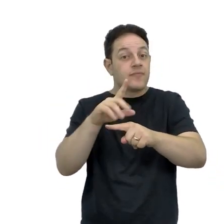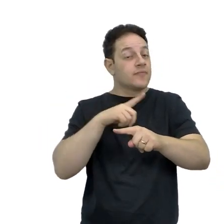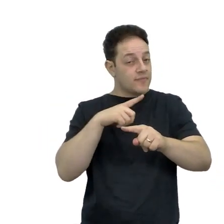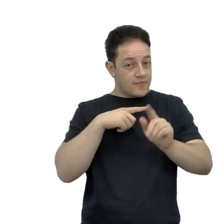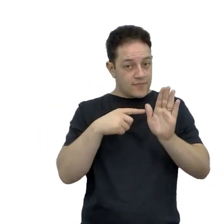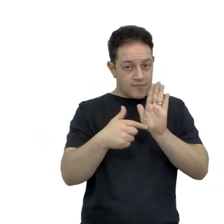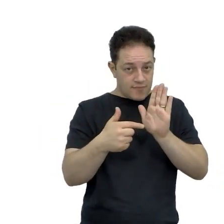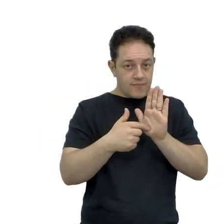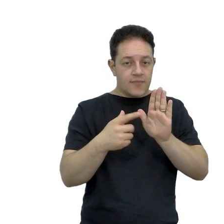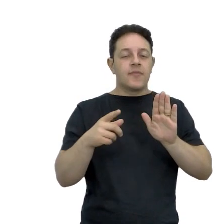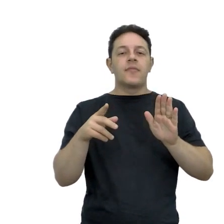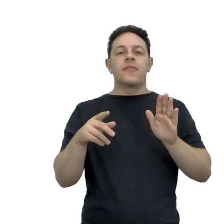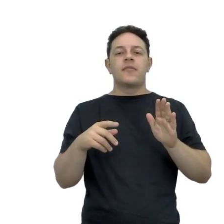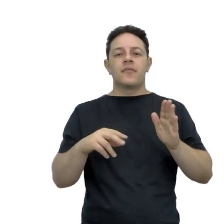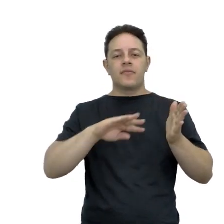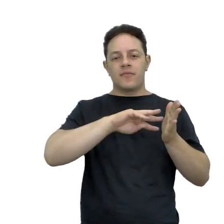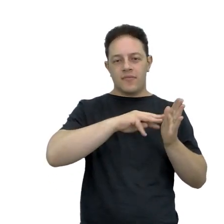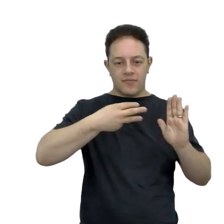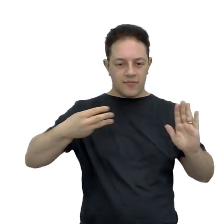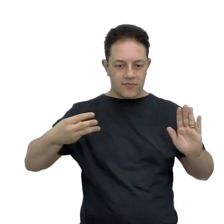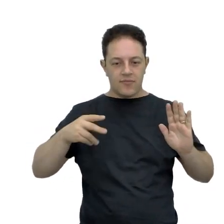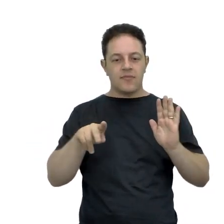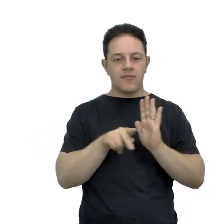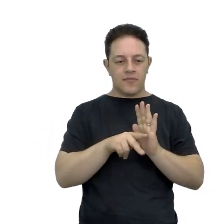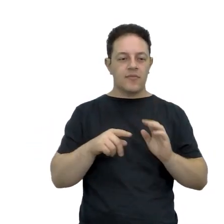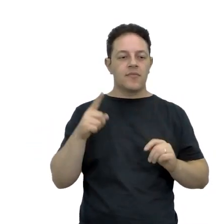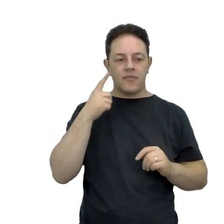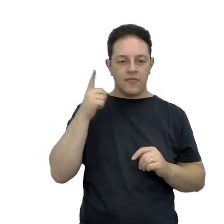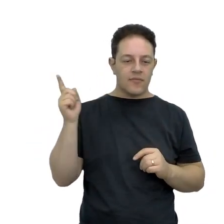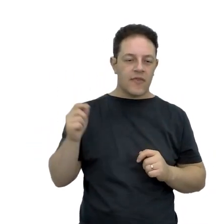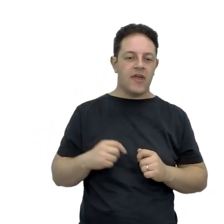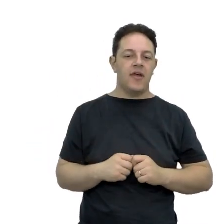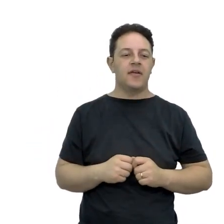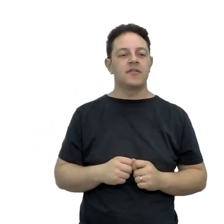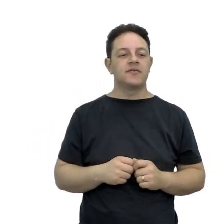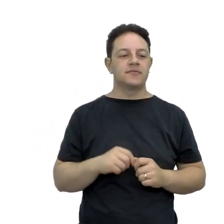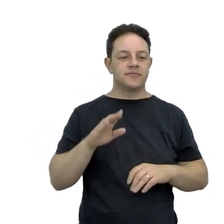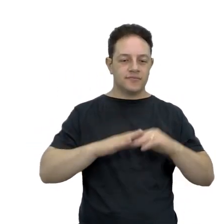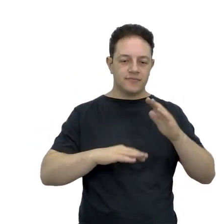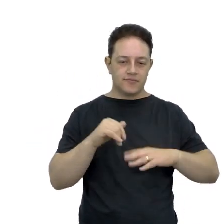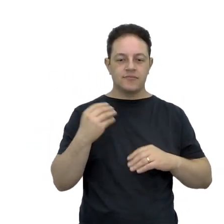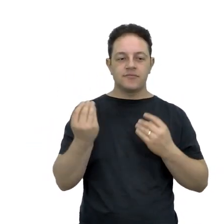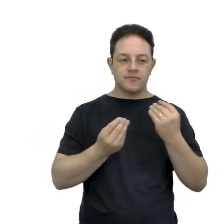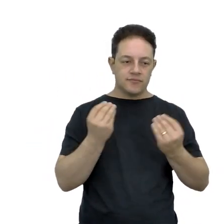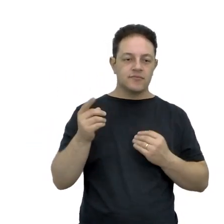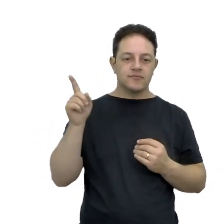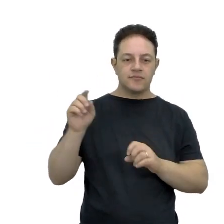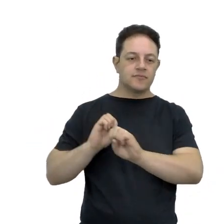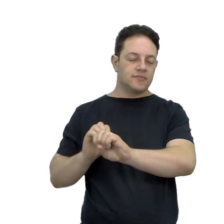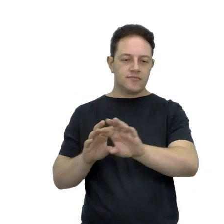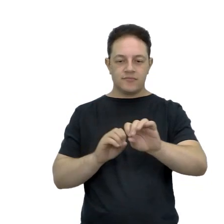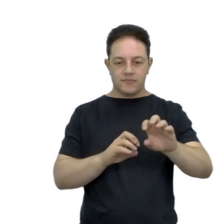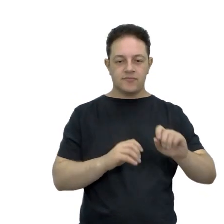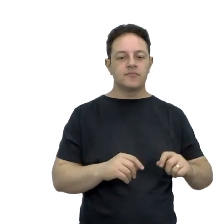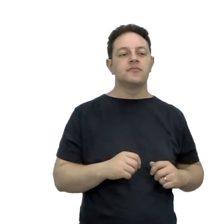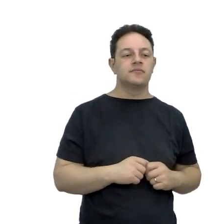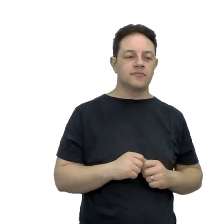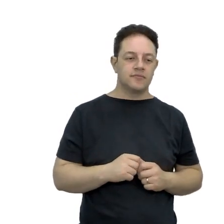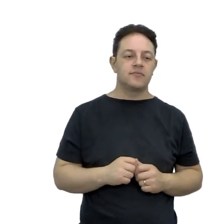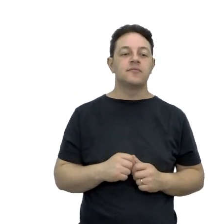espiral e também temos habilidades aqui, 2 habilidades do SARESP